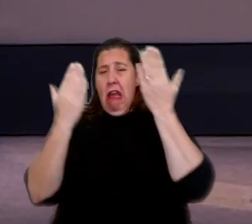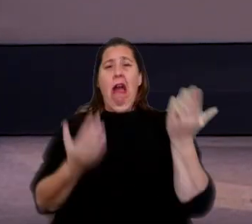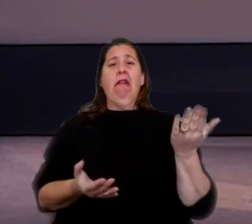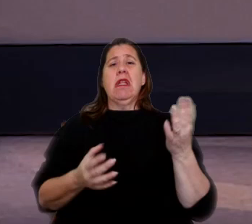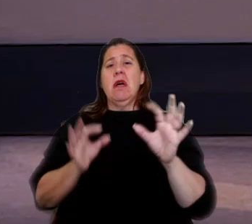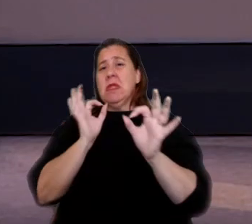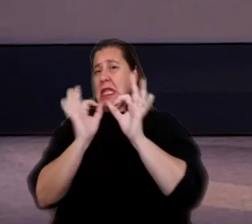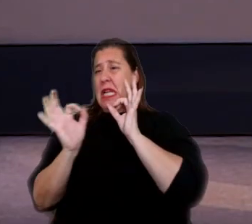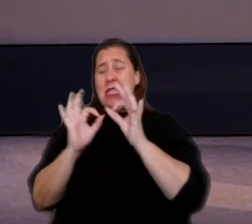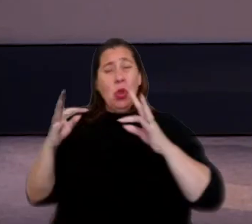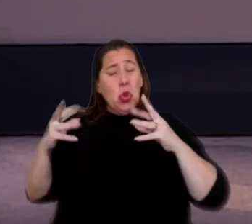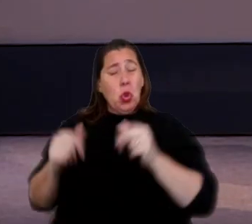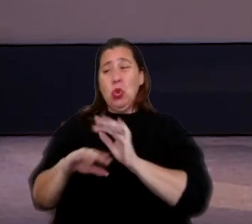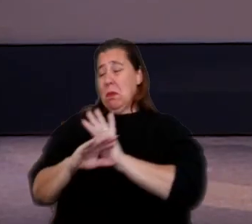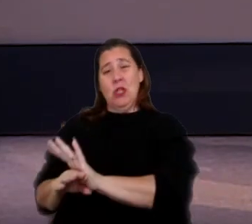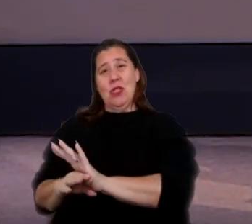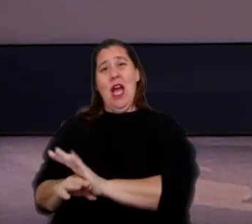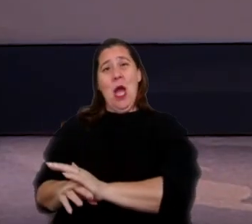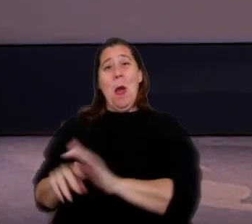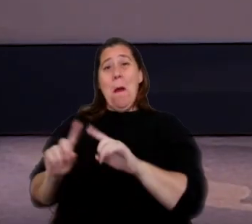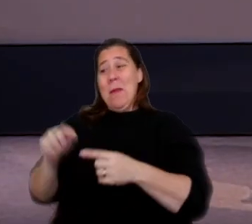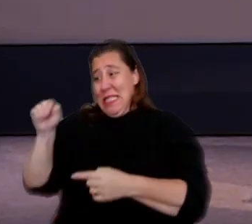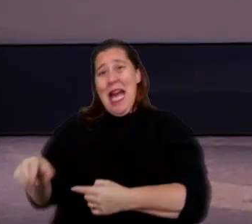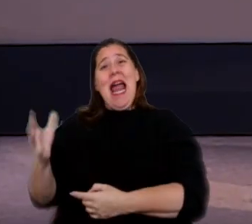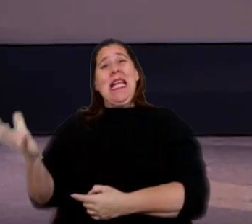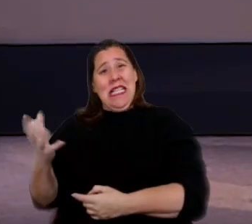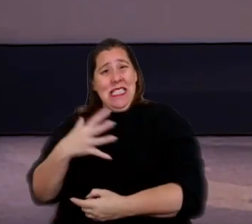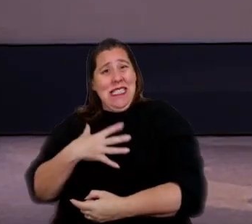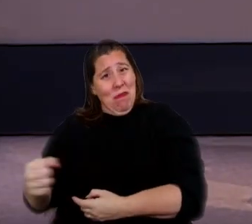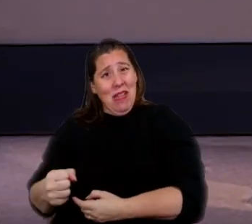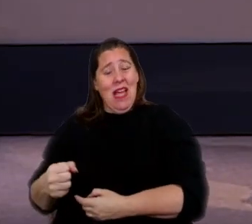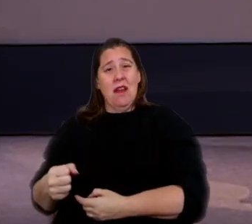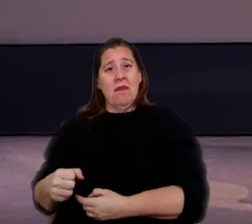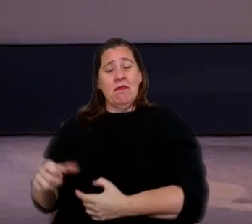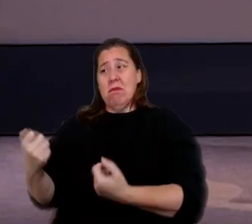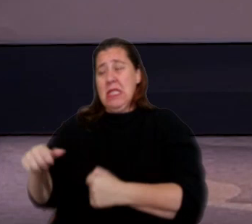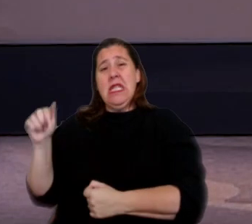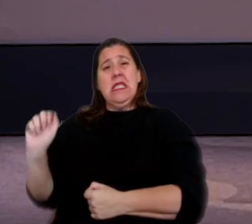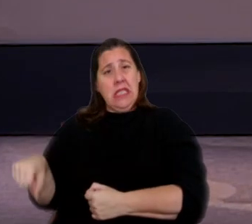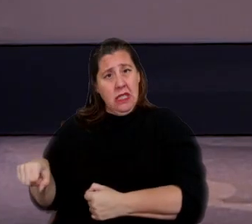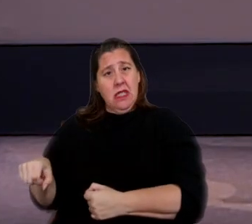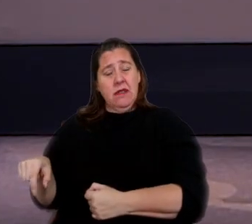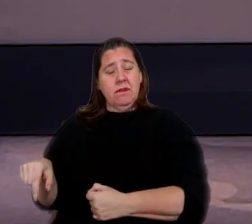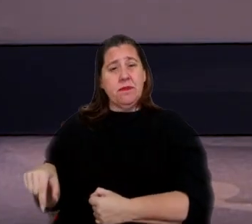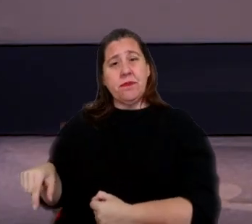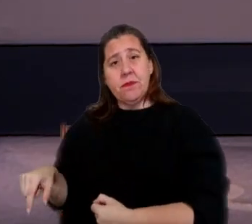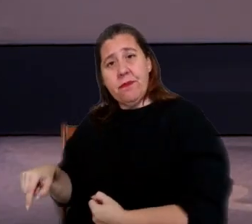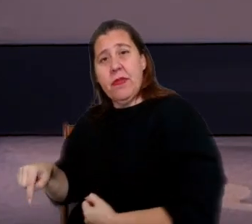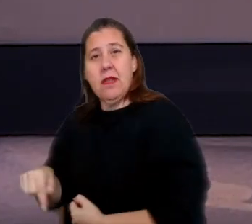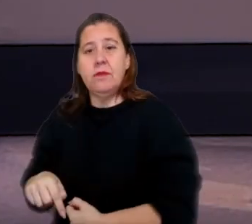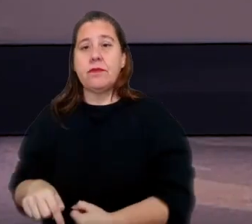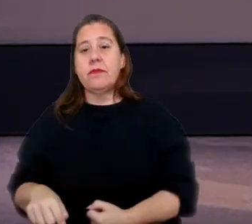psicanalista, acompanhante, teve o diabo. Porque a pessoa, quando quer se matar, se mata. É preciso levar isso